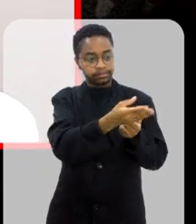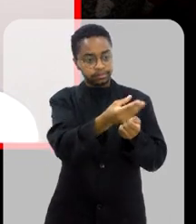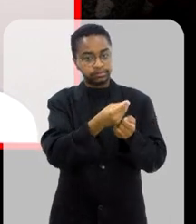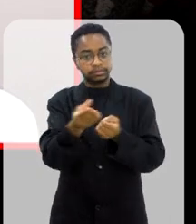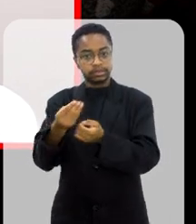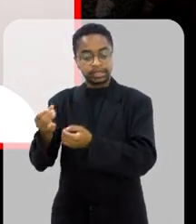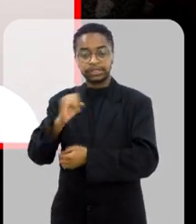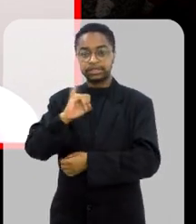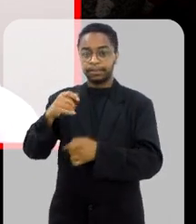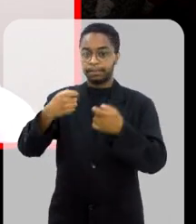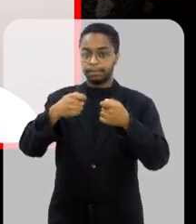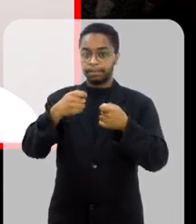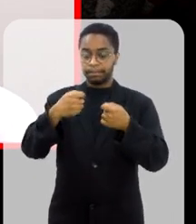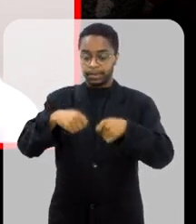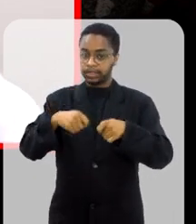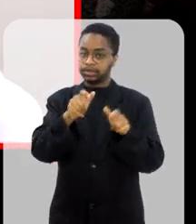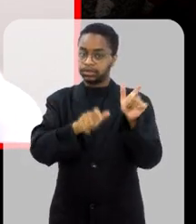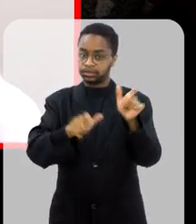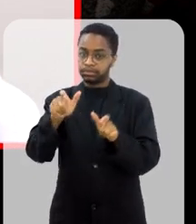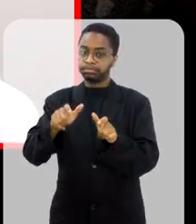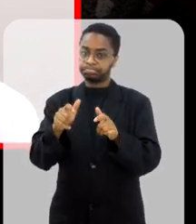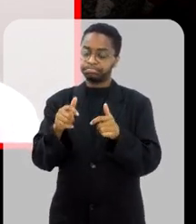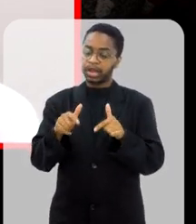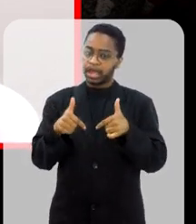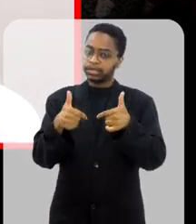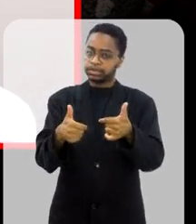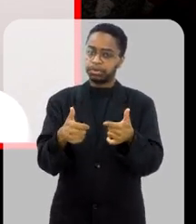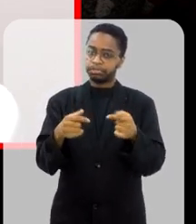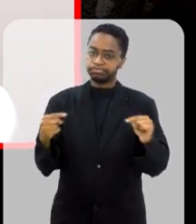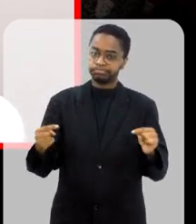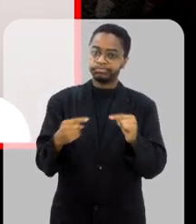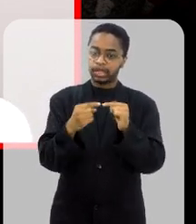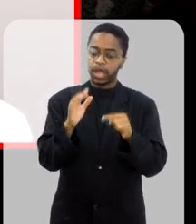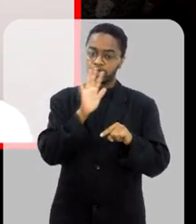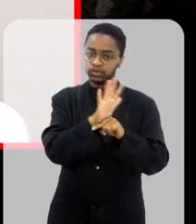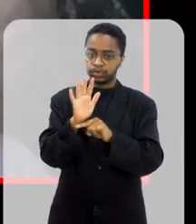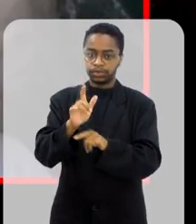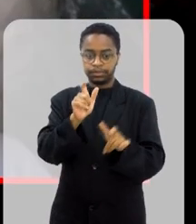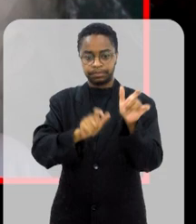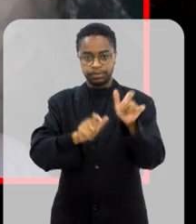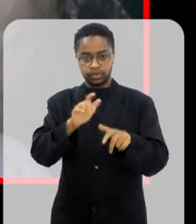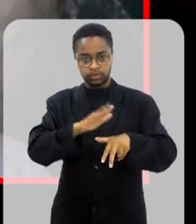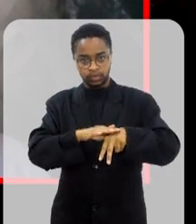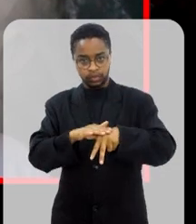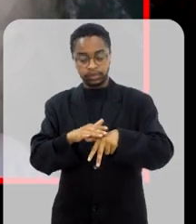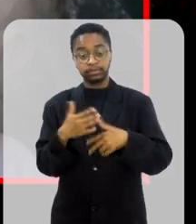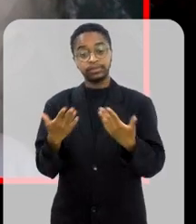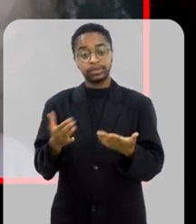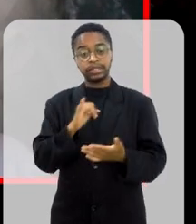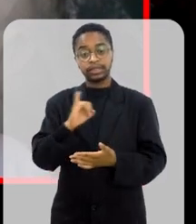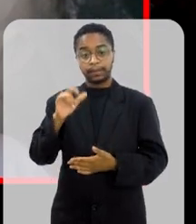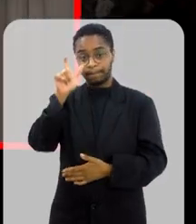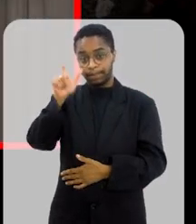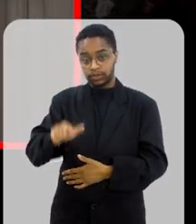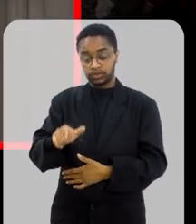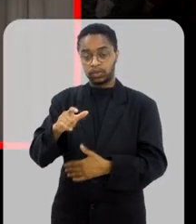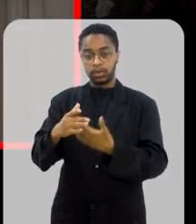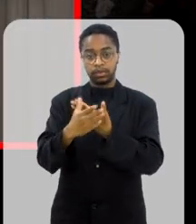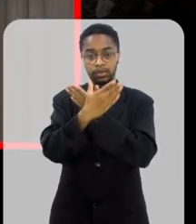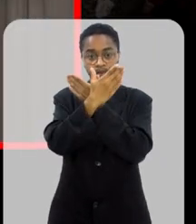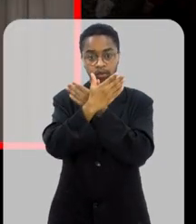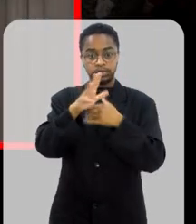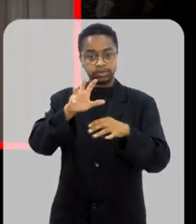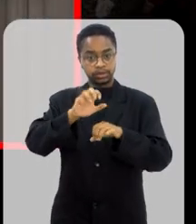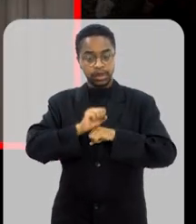pacientes que necessitam, que isso é uma atitude extremamente útil para os pacientes. Doutor, então um paciente com lúpus, ele